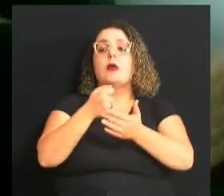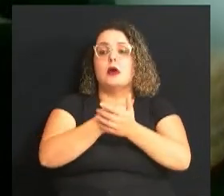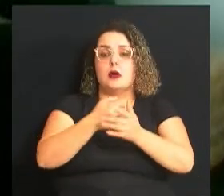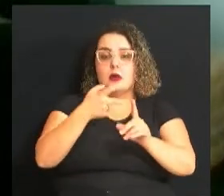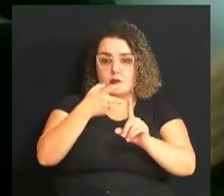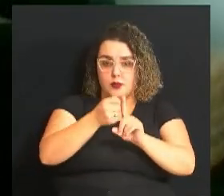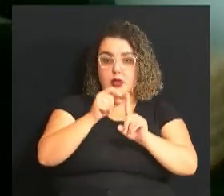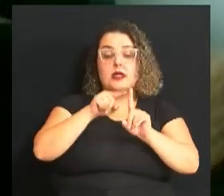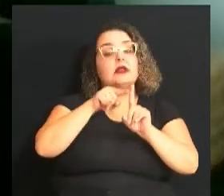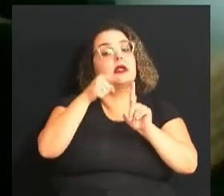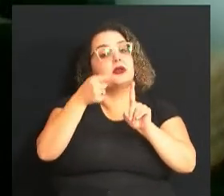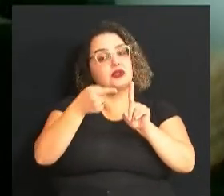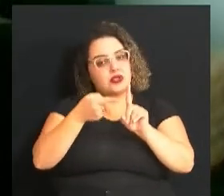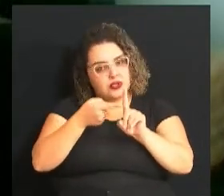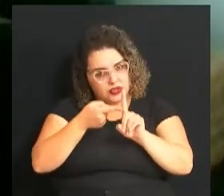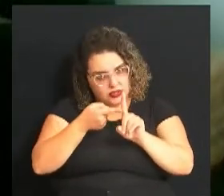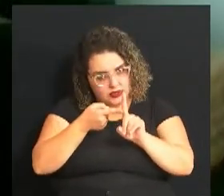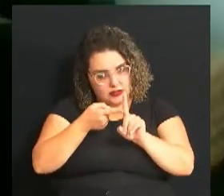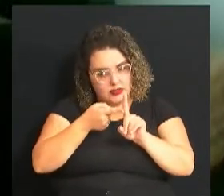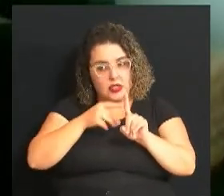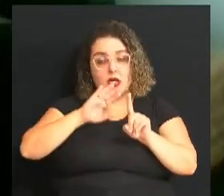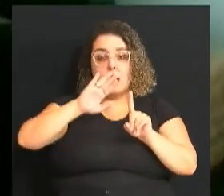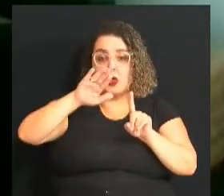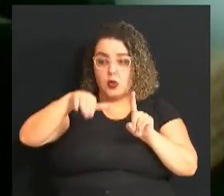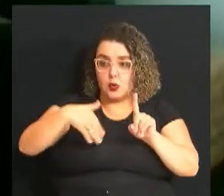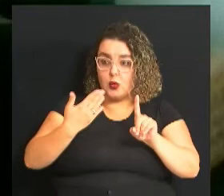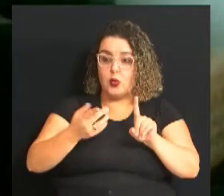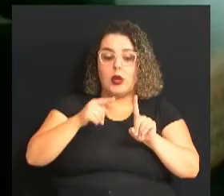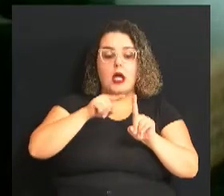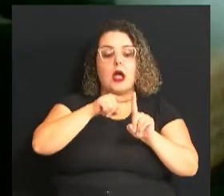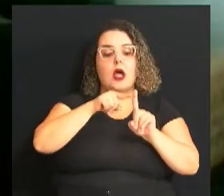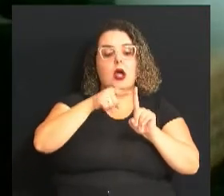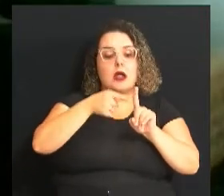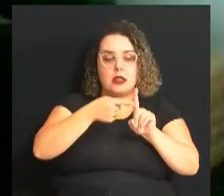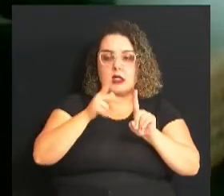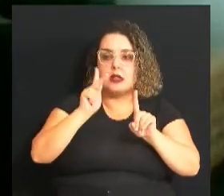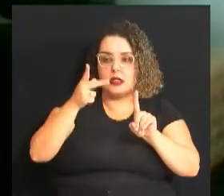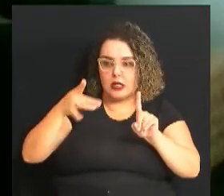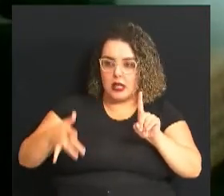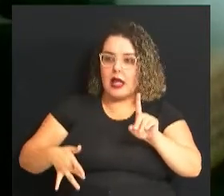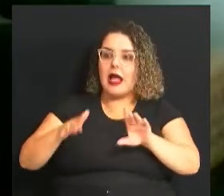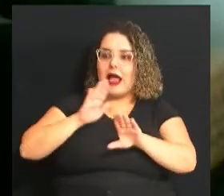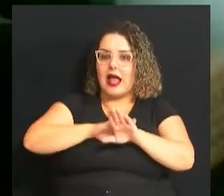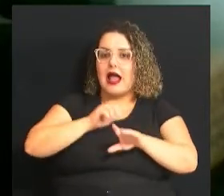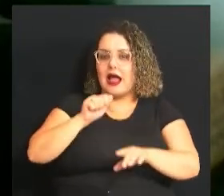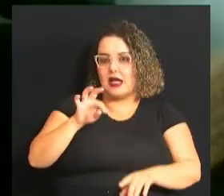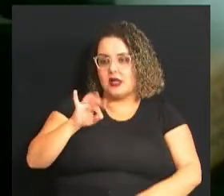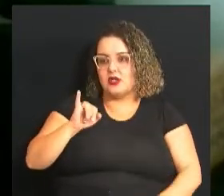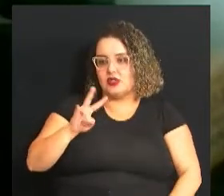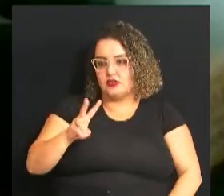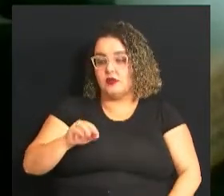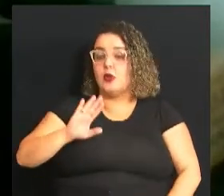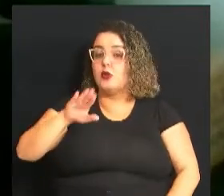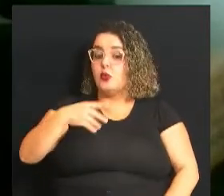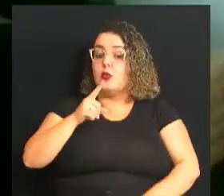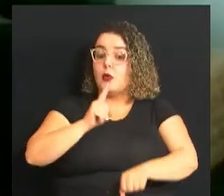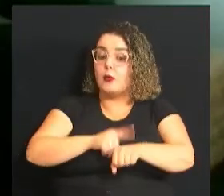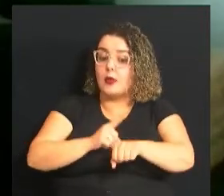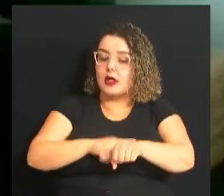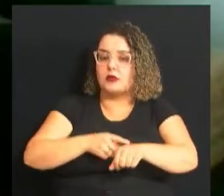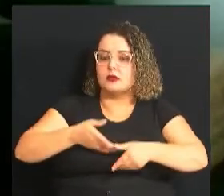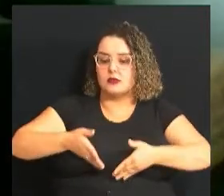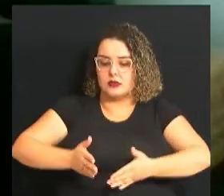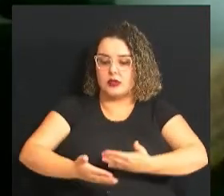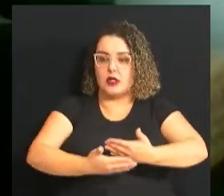gestante. E quando a gestante tem a hepatite ativa, na hora que a criança nasce, nós